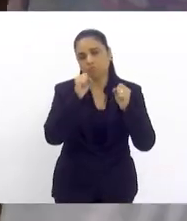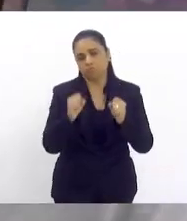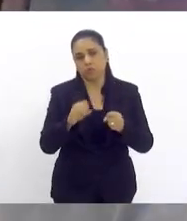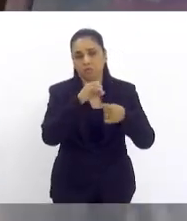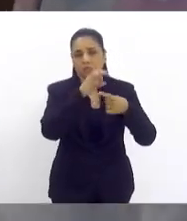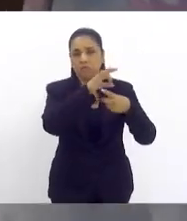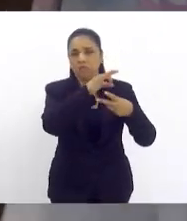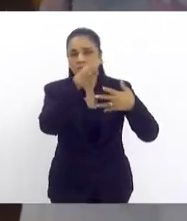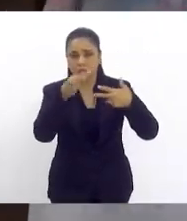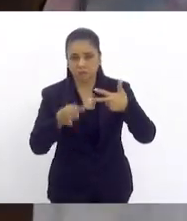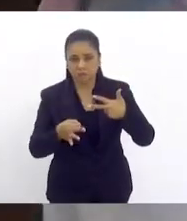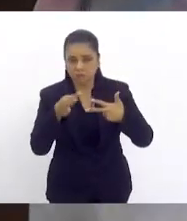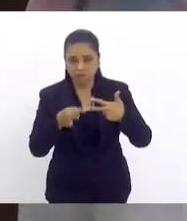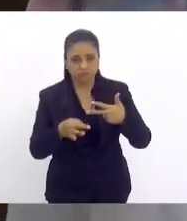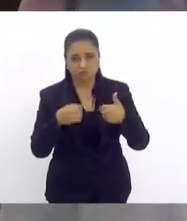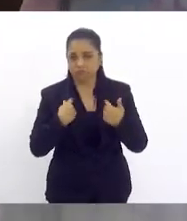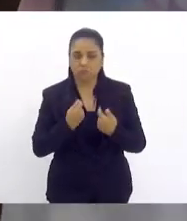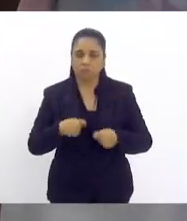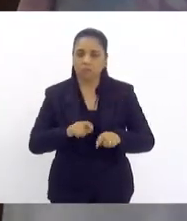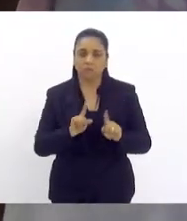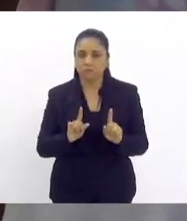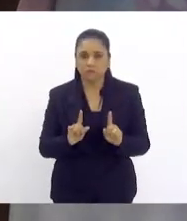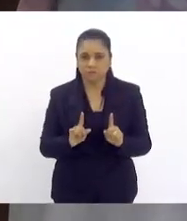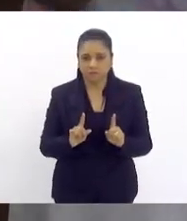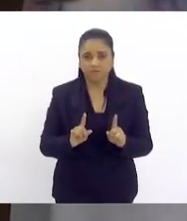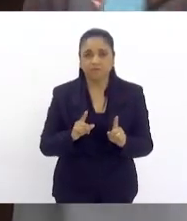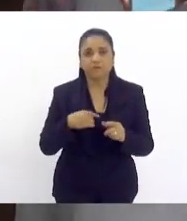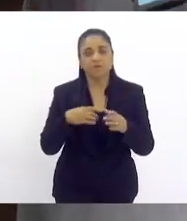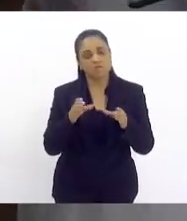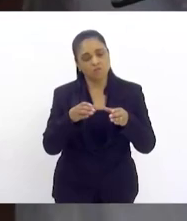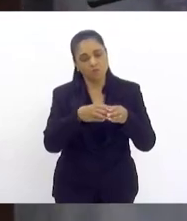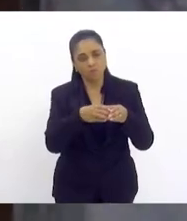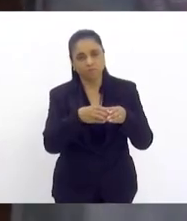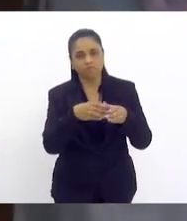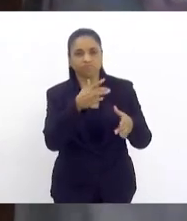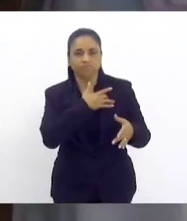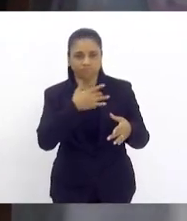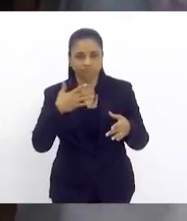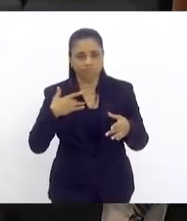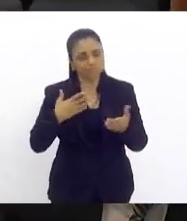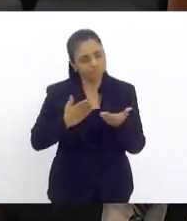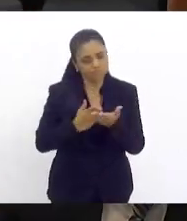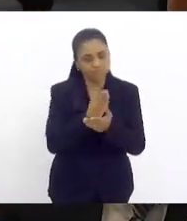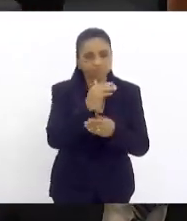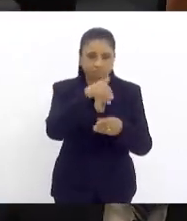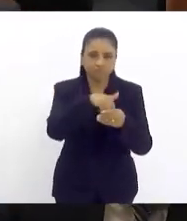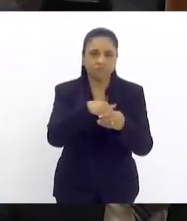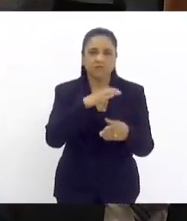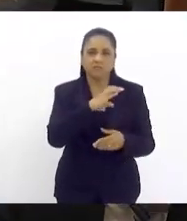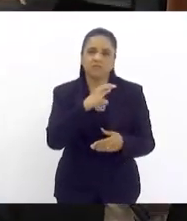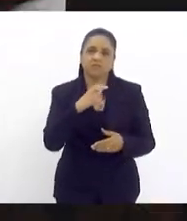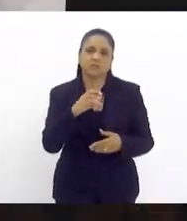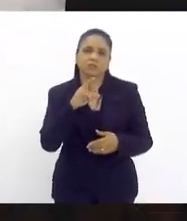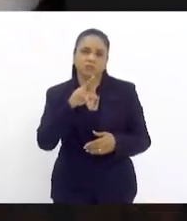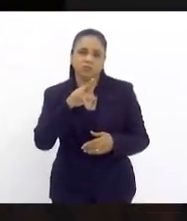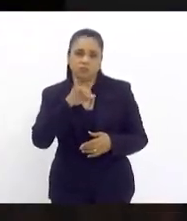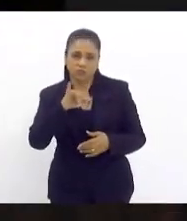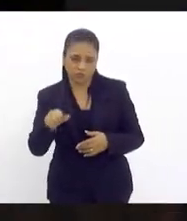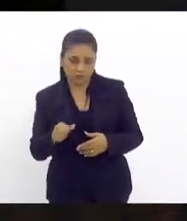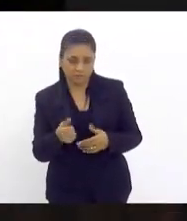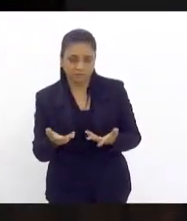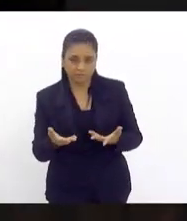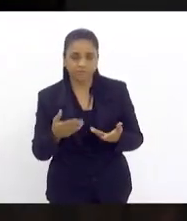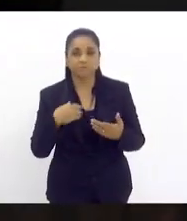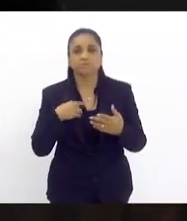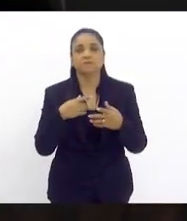a legitimidade desse projeto. Então, o parecer da Comissão de Saúde é favorável, acompanhando a CCJ. Muito obrigado, deputado Tânio Vieira. Para